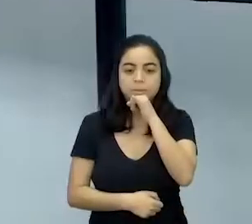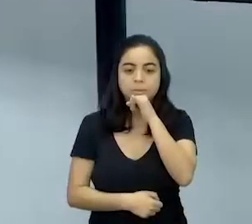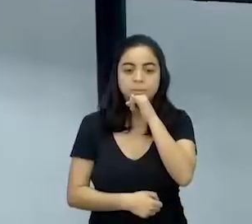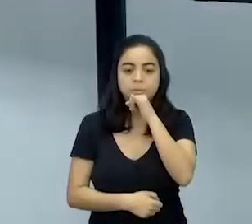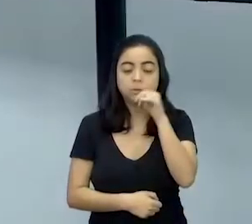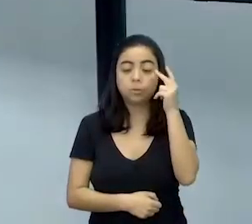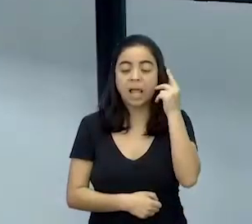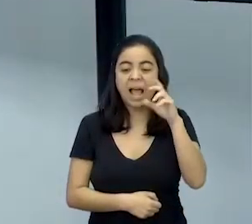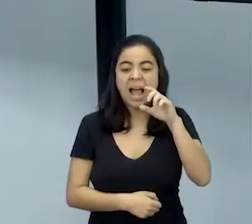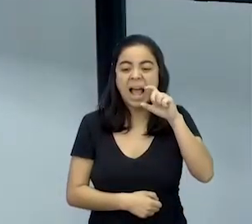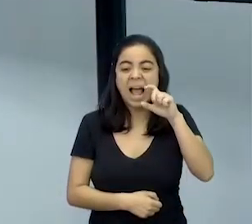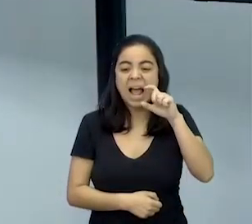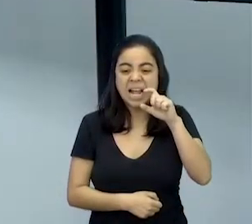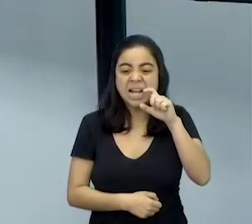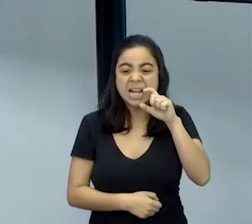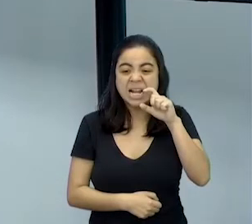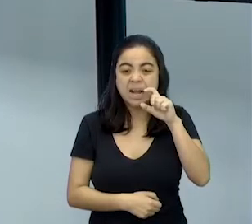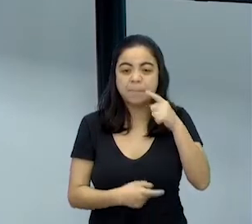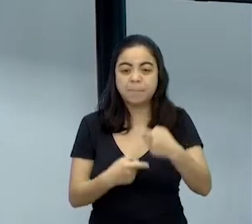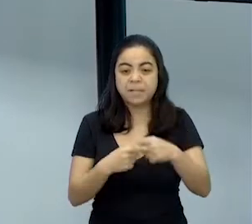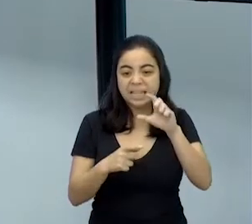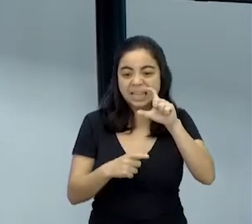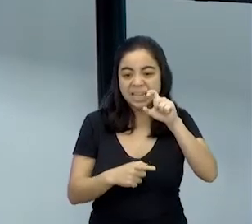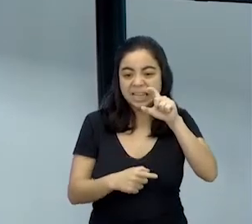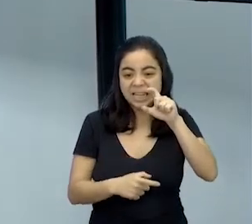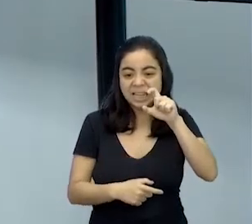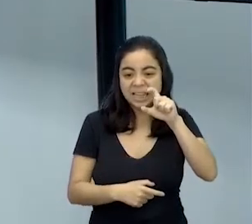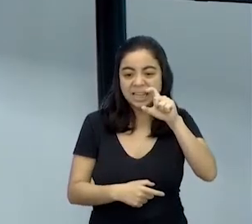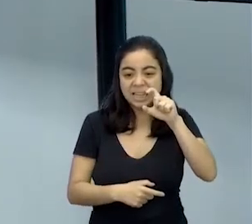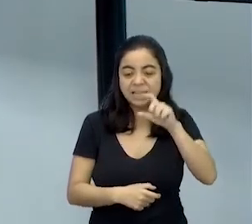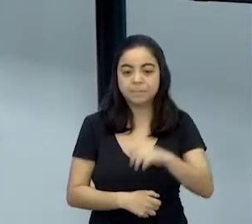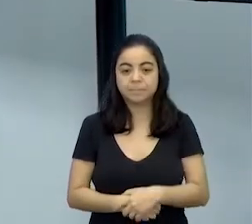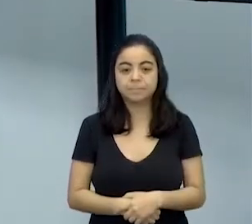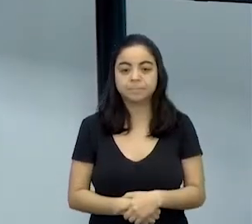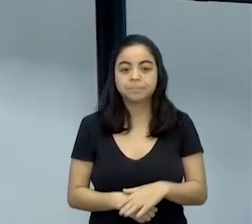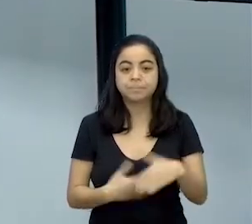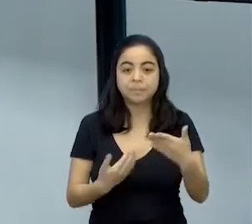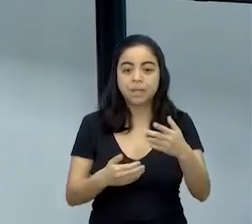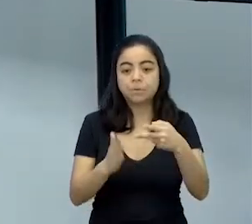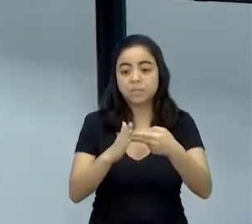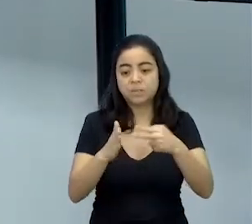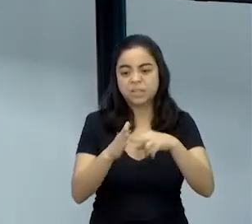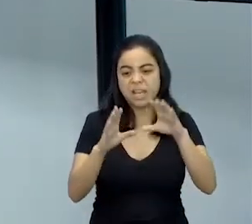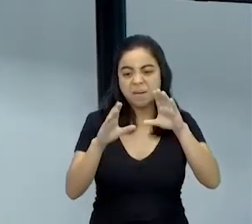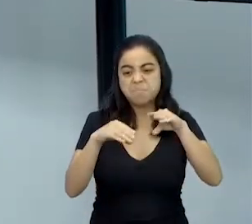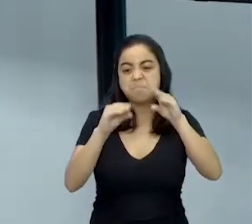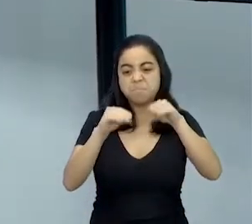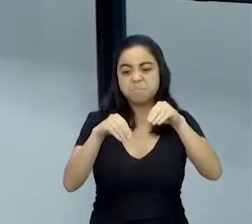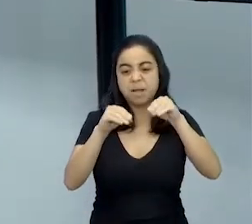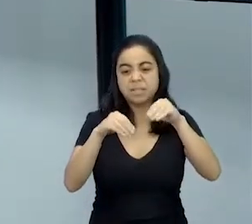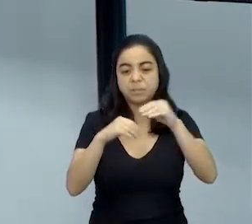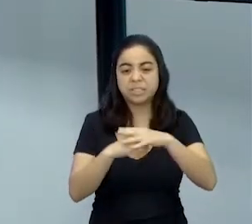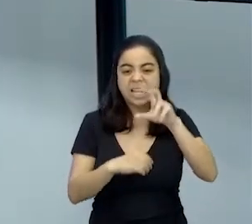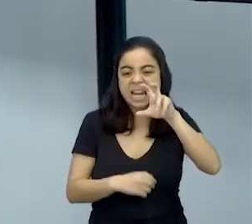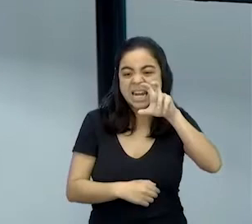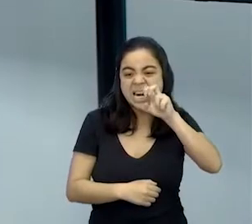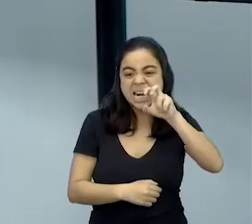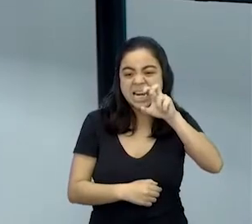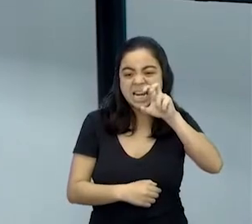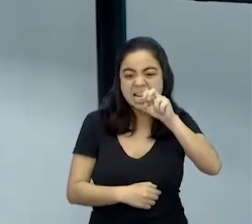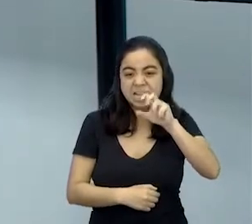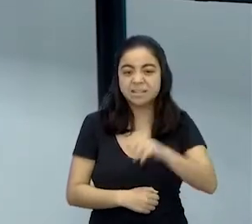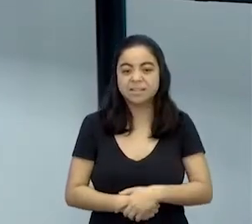ouro, porque aí o ouro forma uma marquinha, ele é um material mole, e aí se ficar o dente a gente fala, é